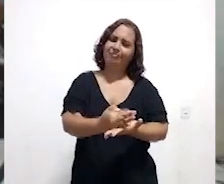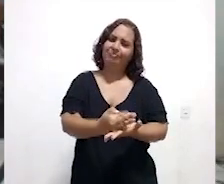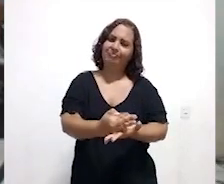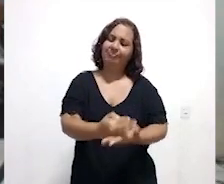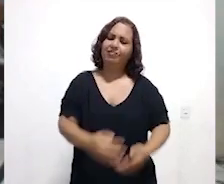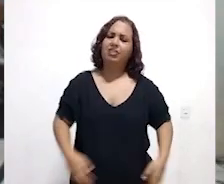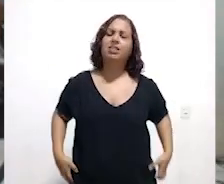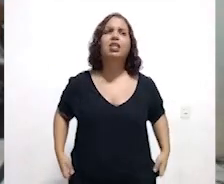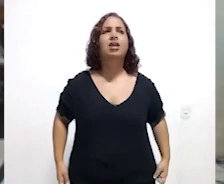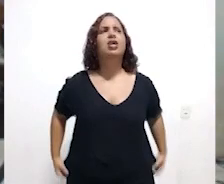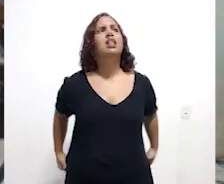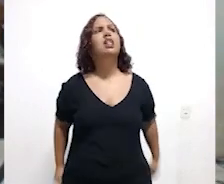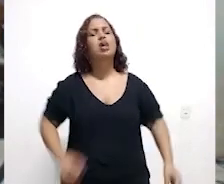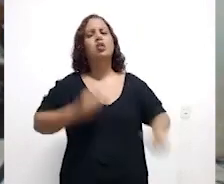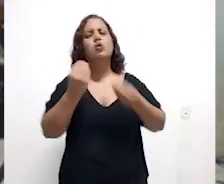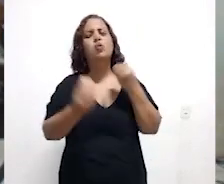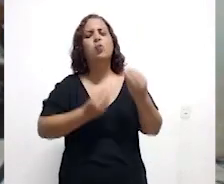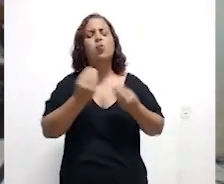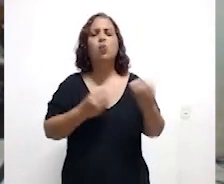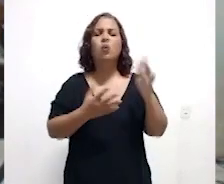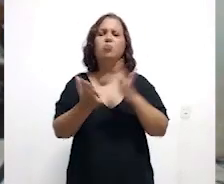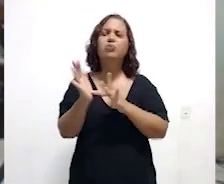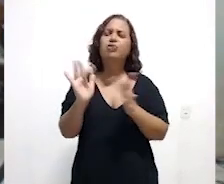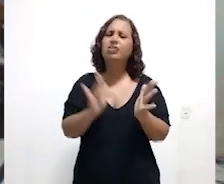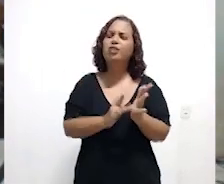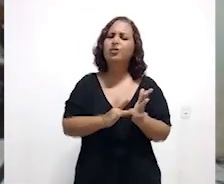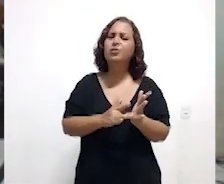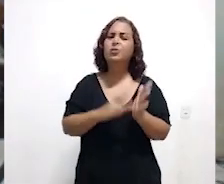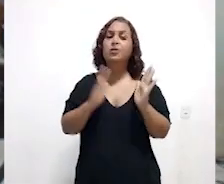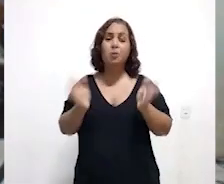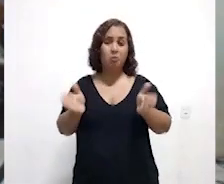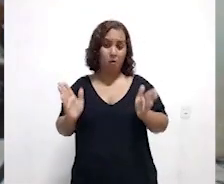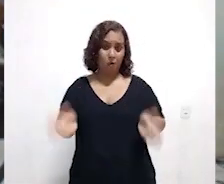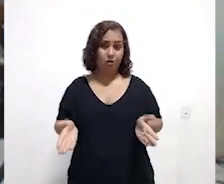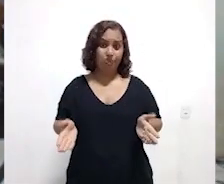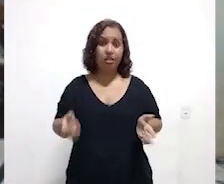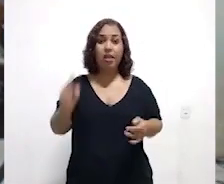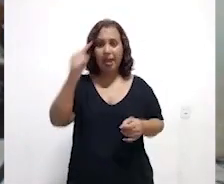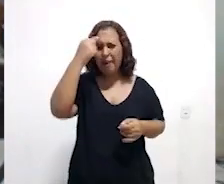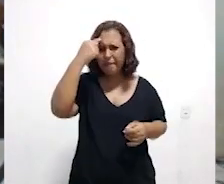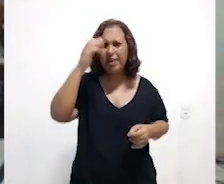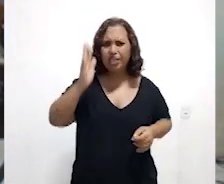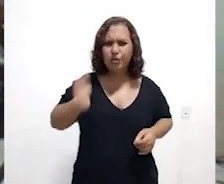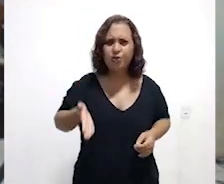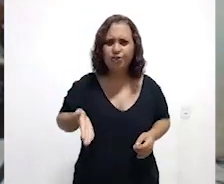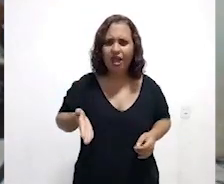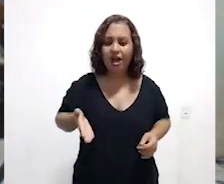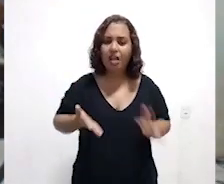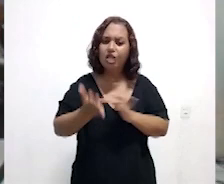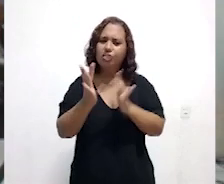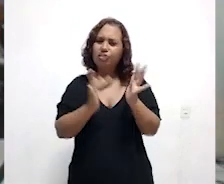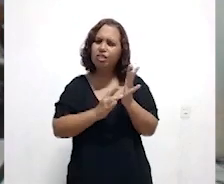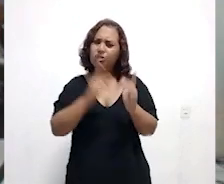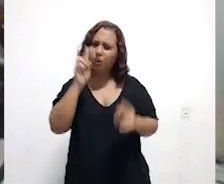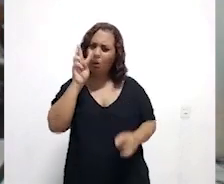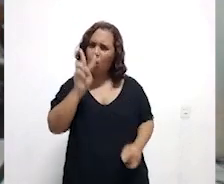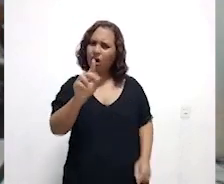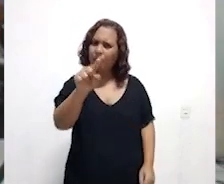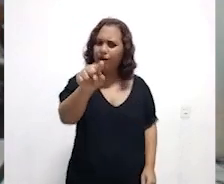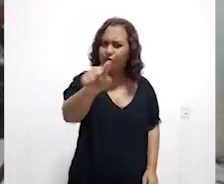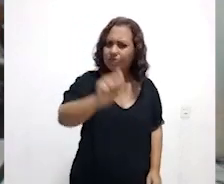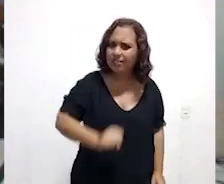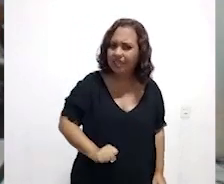Como Jesus reagiria hoje diante de nós? Quando Jesus olha para a sua fé, já pensou